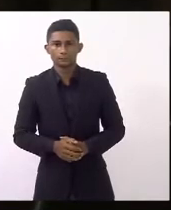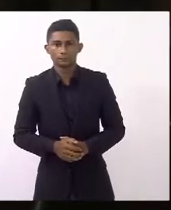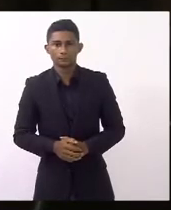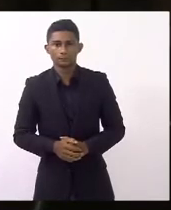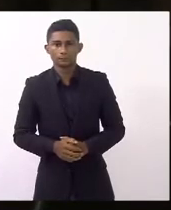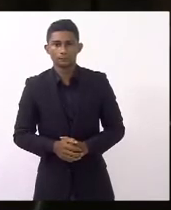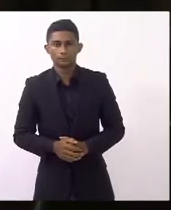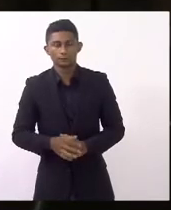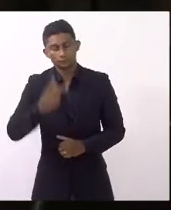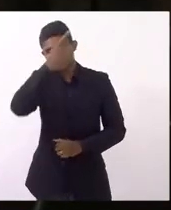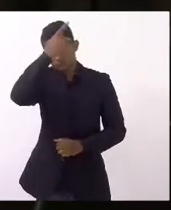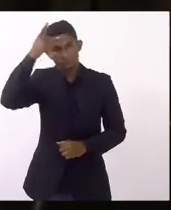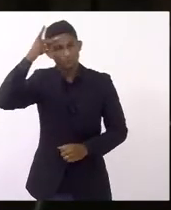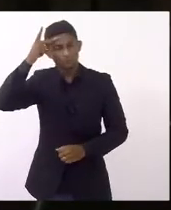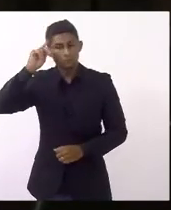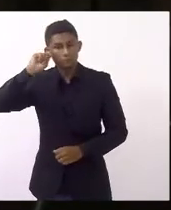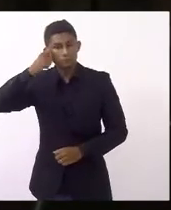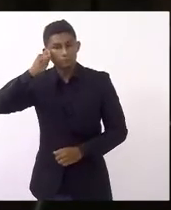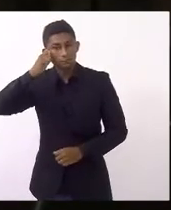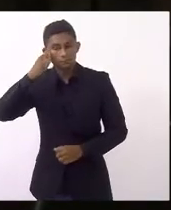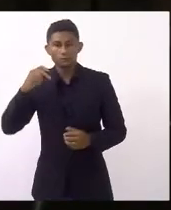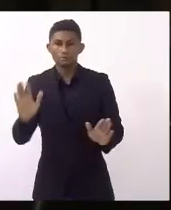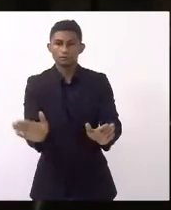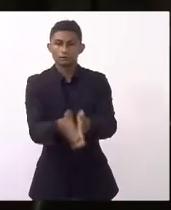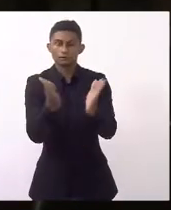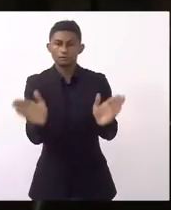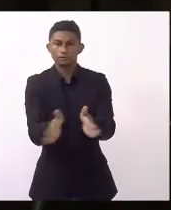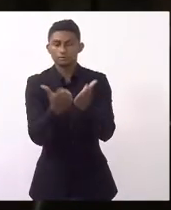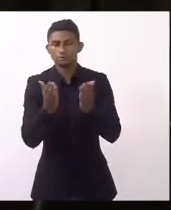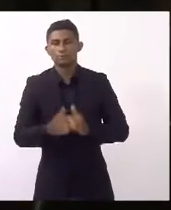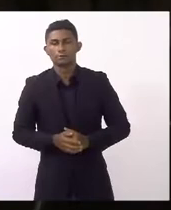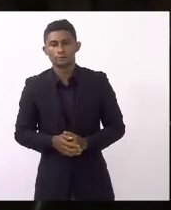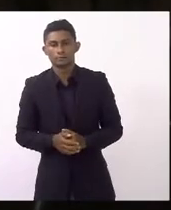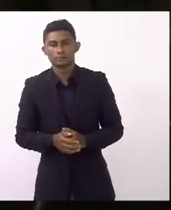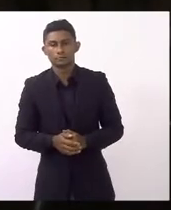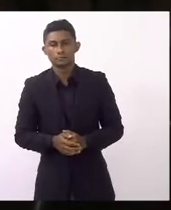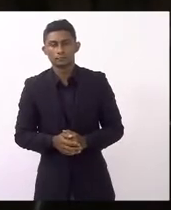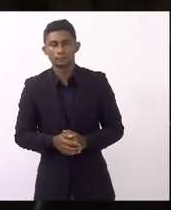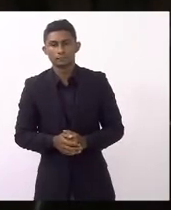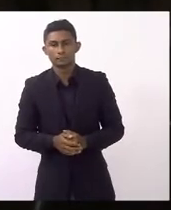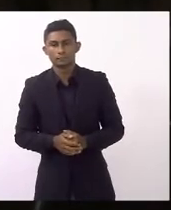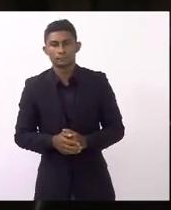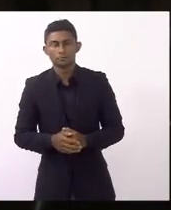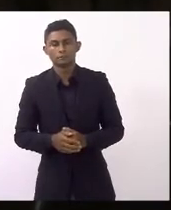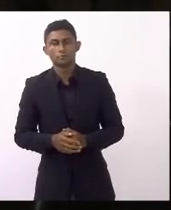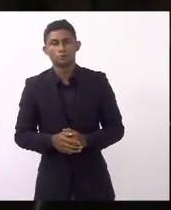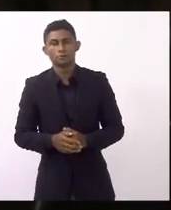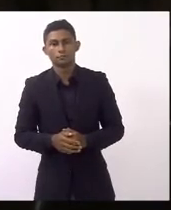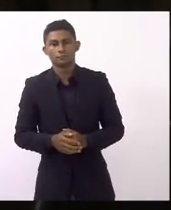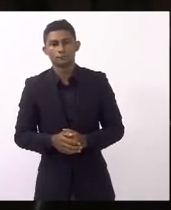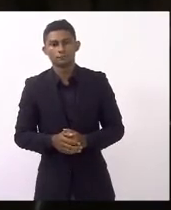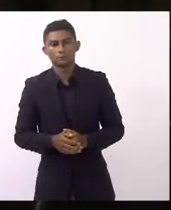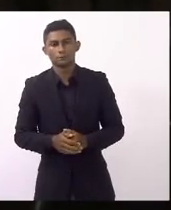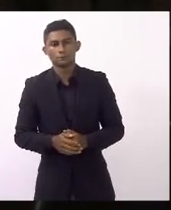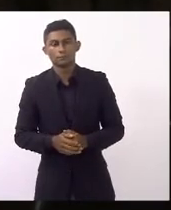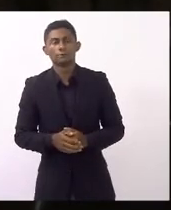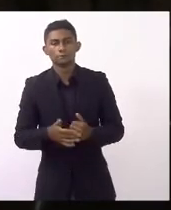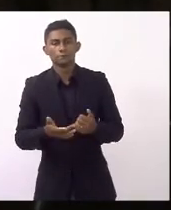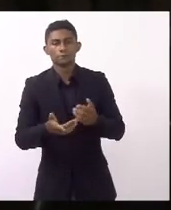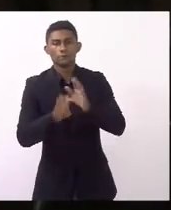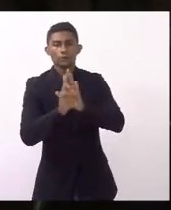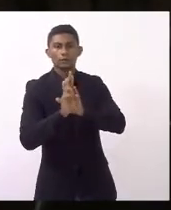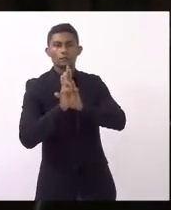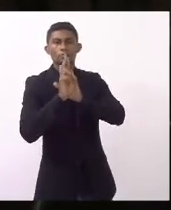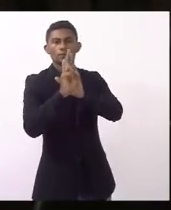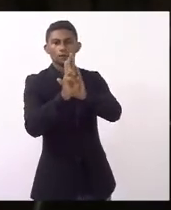as pessoas negras pobres não faz parte do que se do que se representa